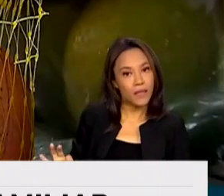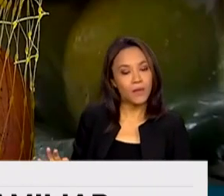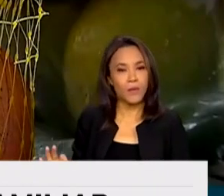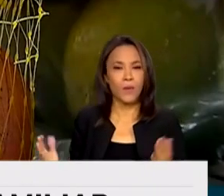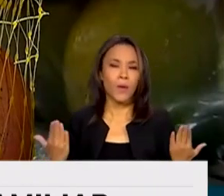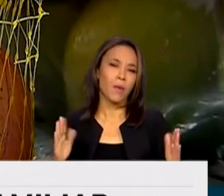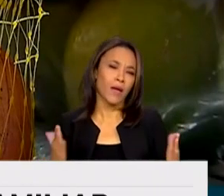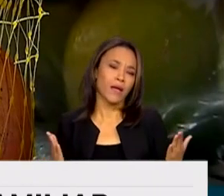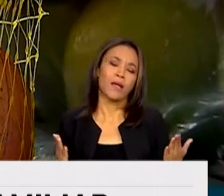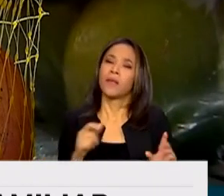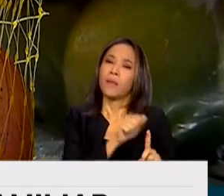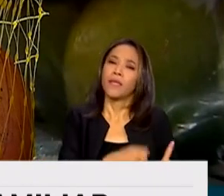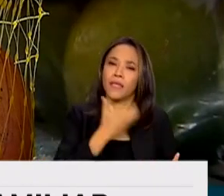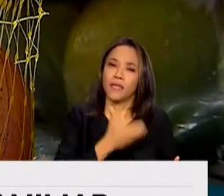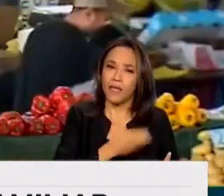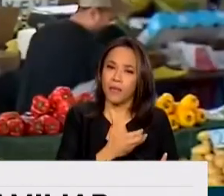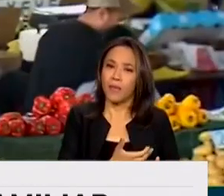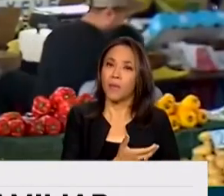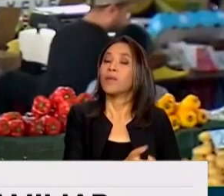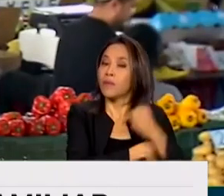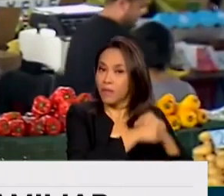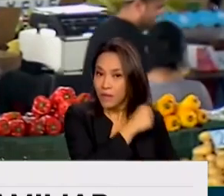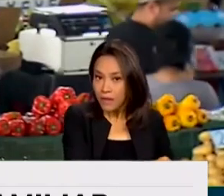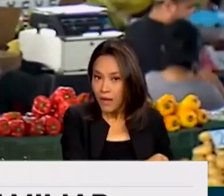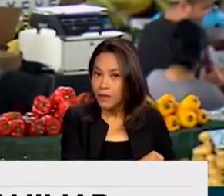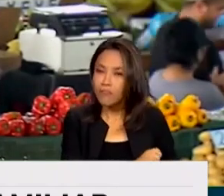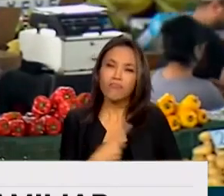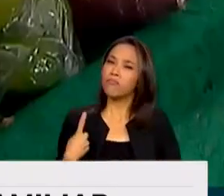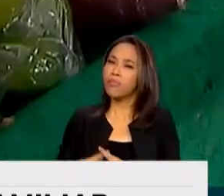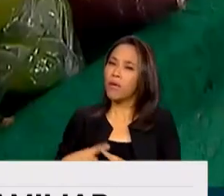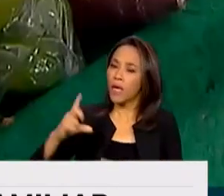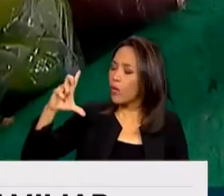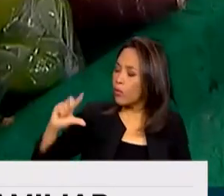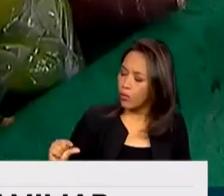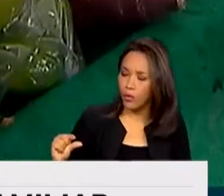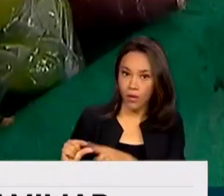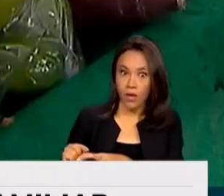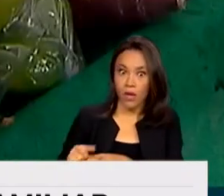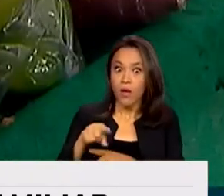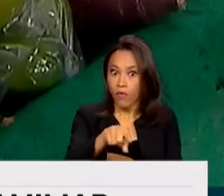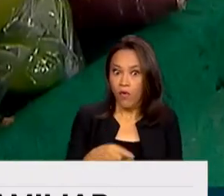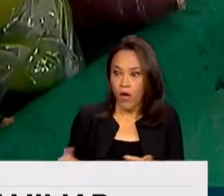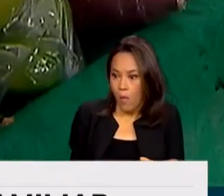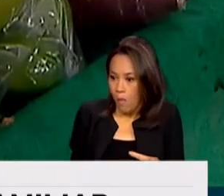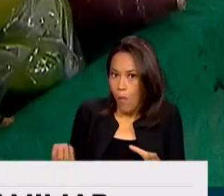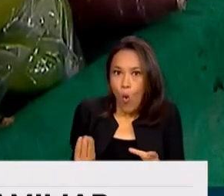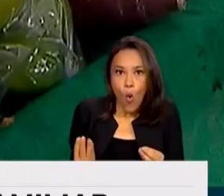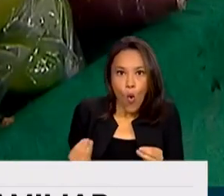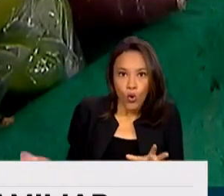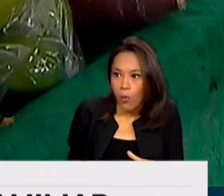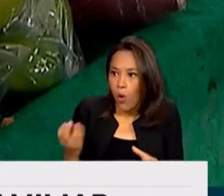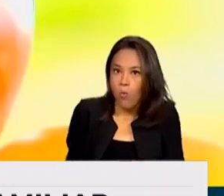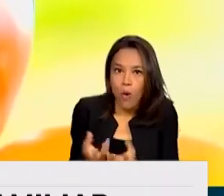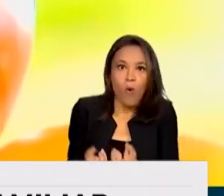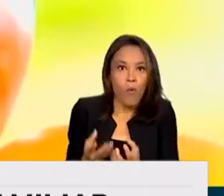população, preferencialmente aquelas em situação de vulnerabilidade social e risco social,